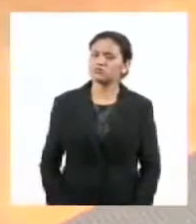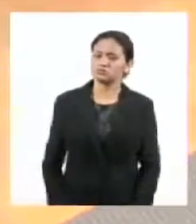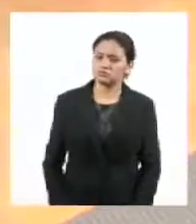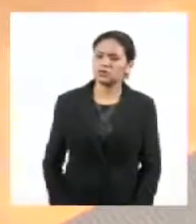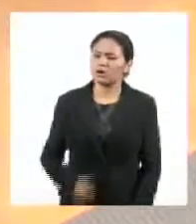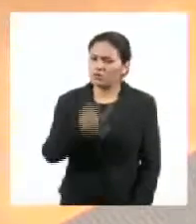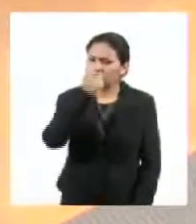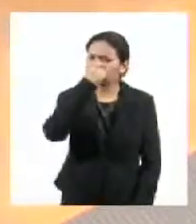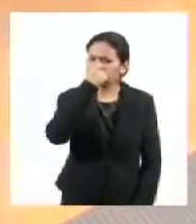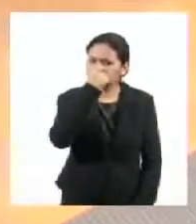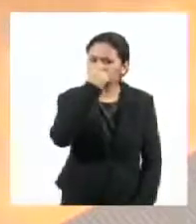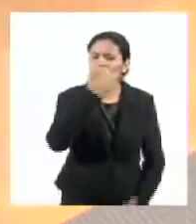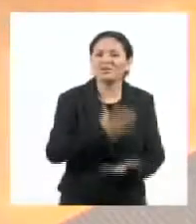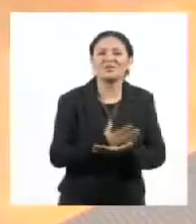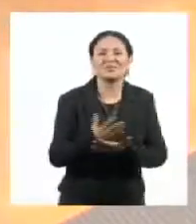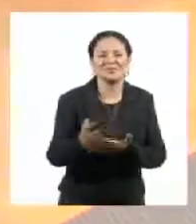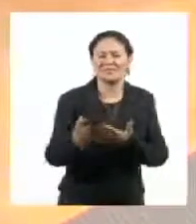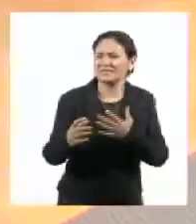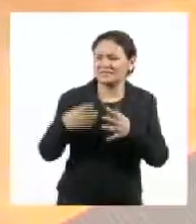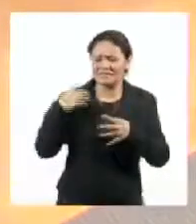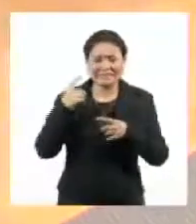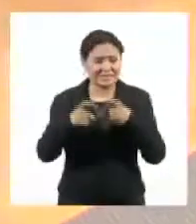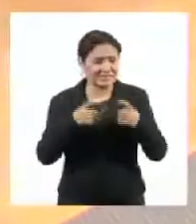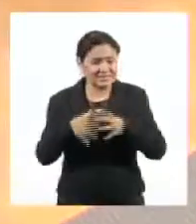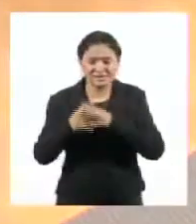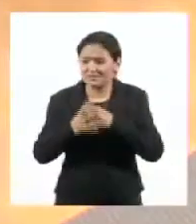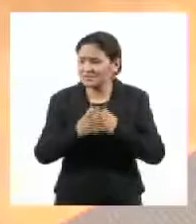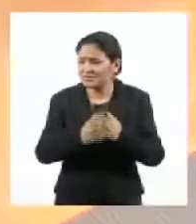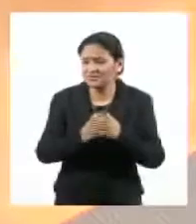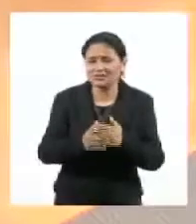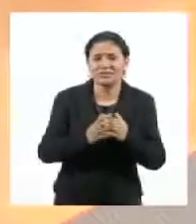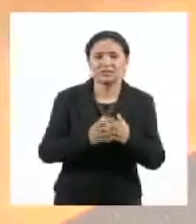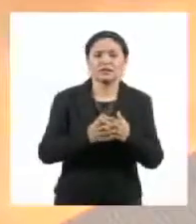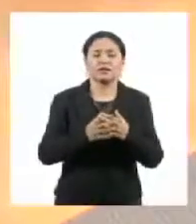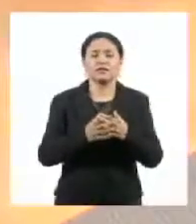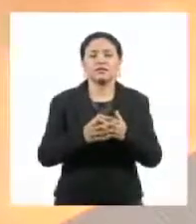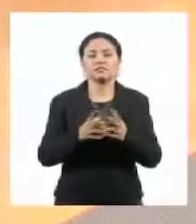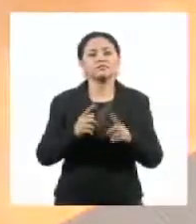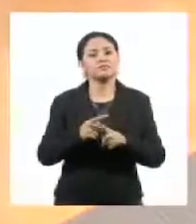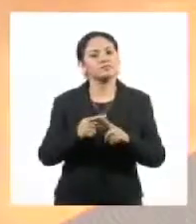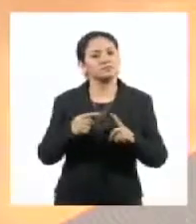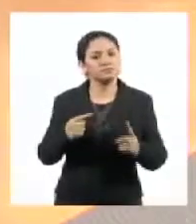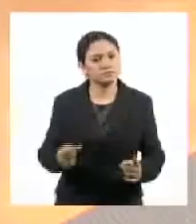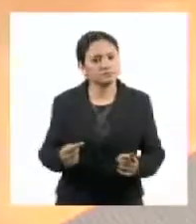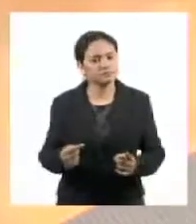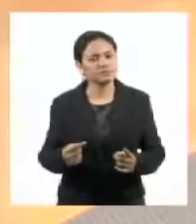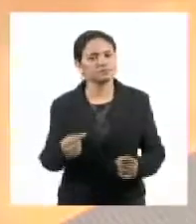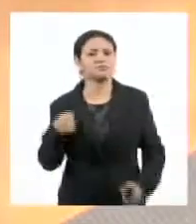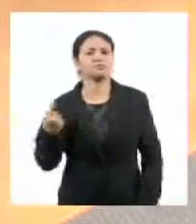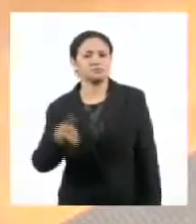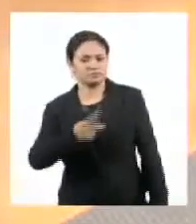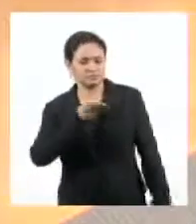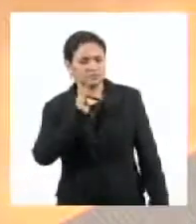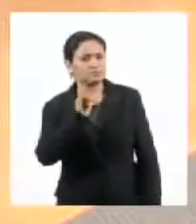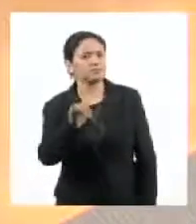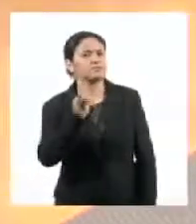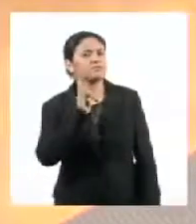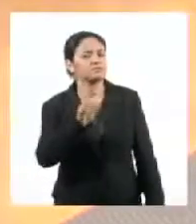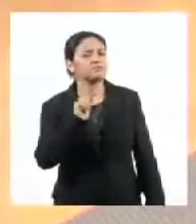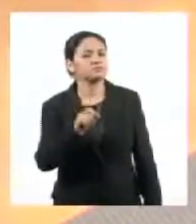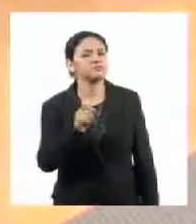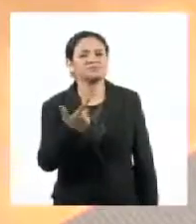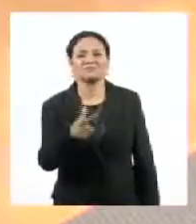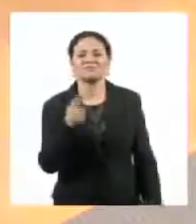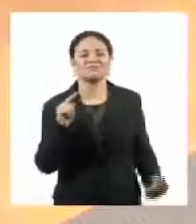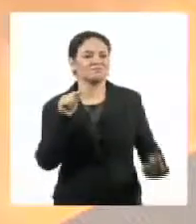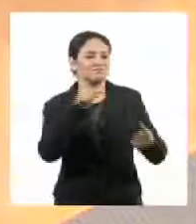Mas nós clamamos que o objeto da audiência não tinha cunho político. O objeto da audiência